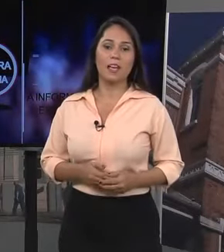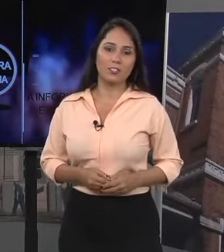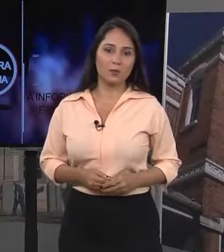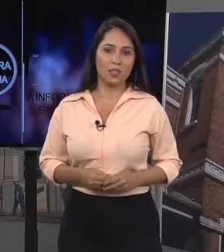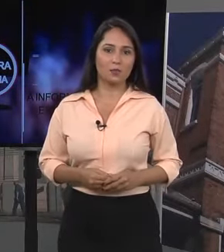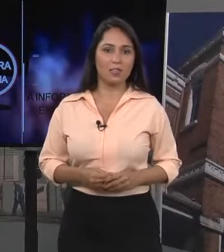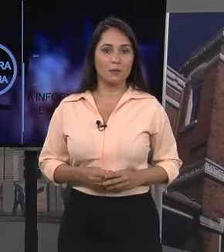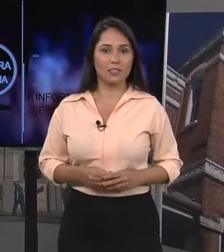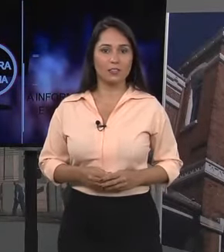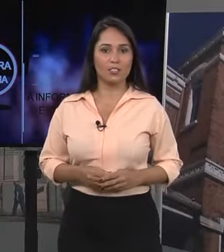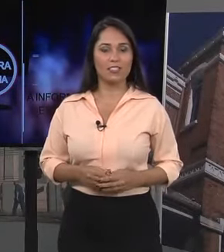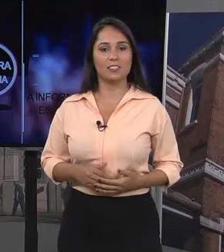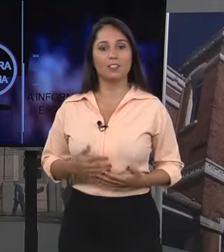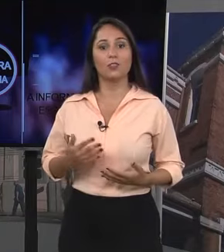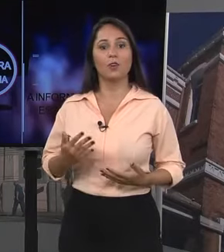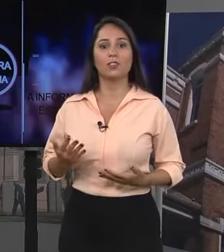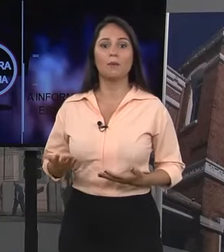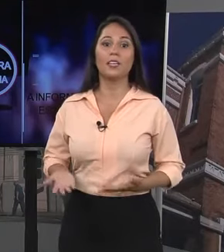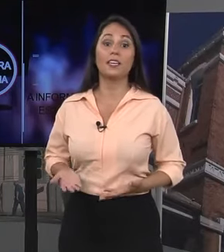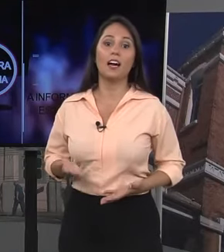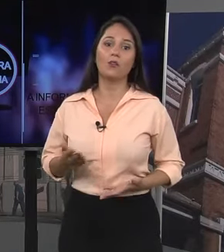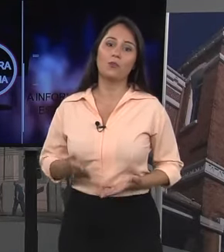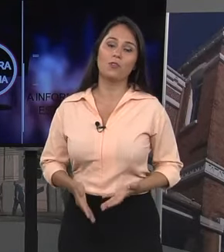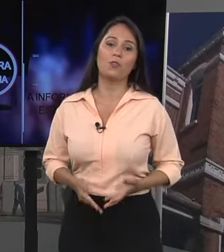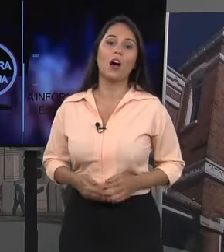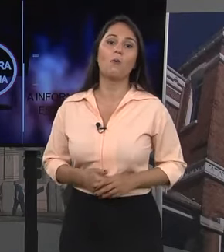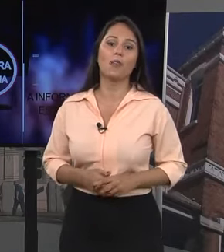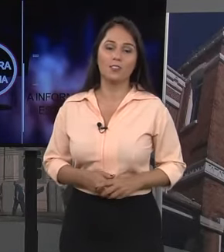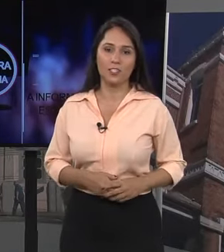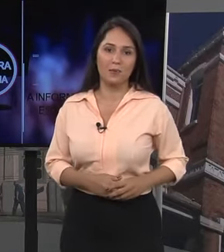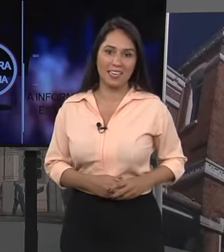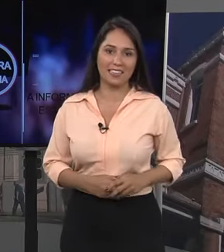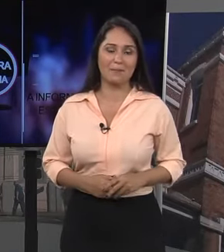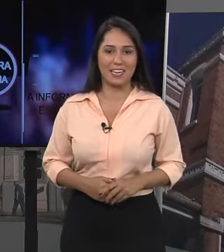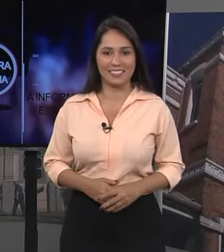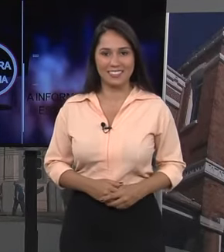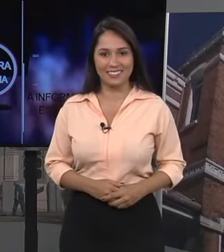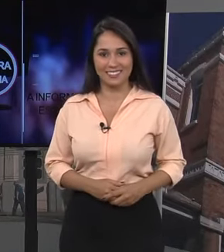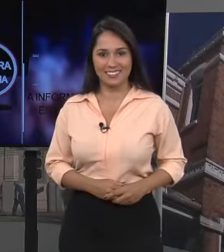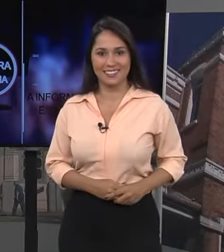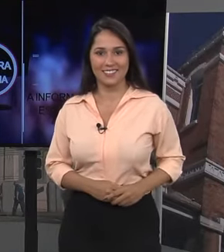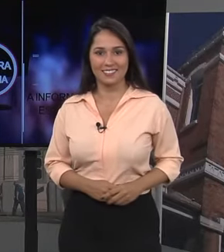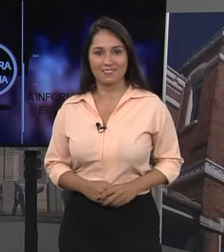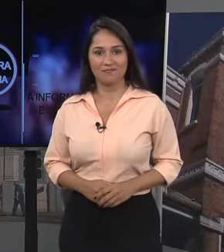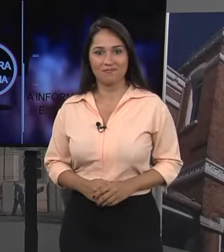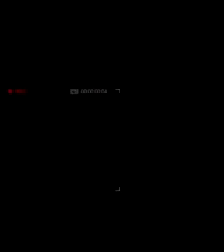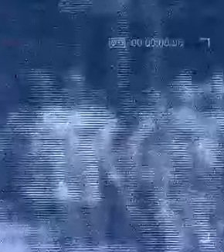se despede de mais um Câmara Notícias. A gente volta amanhã, ao vivo, ao 12:30. Até mais!